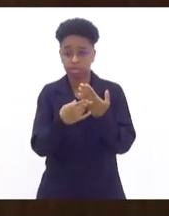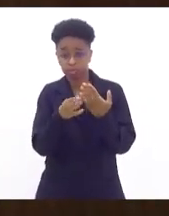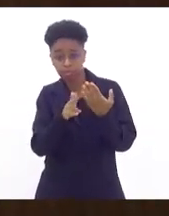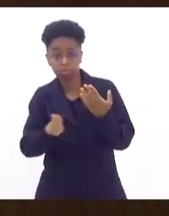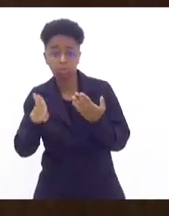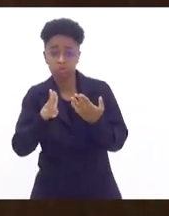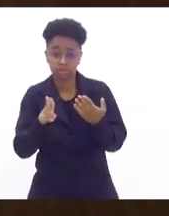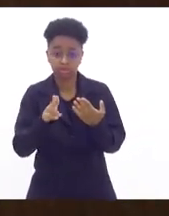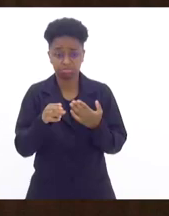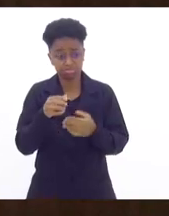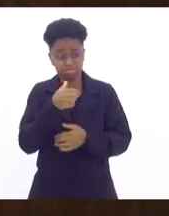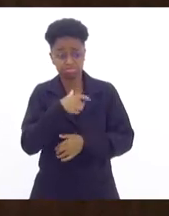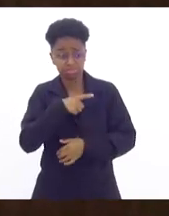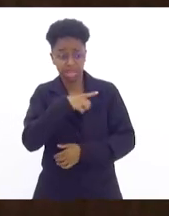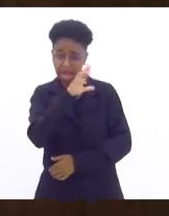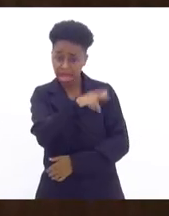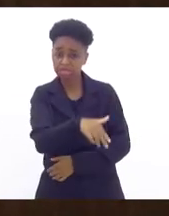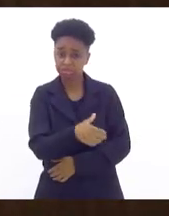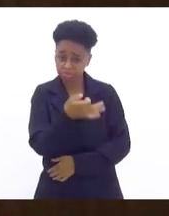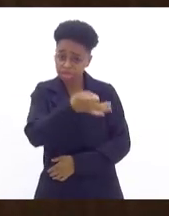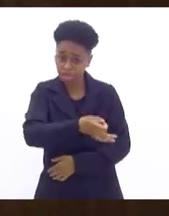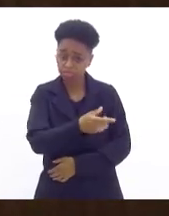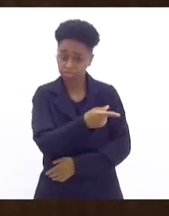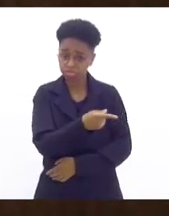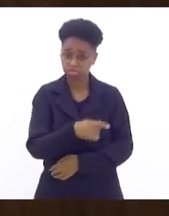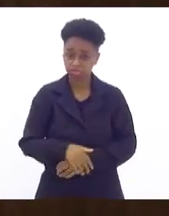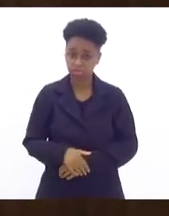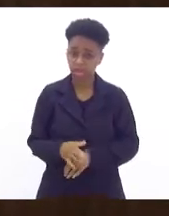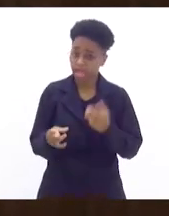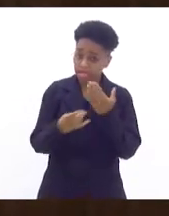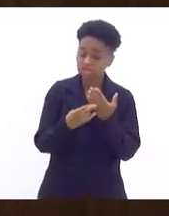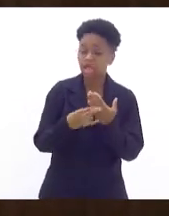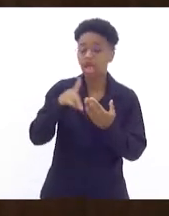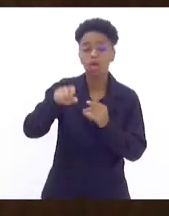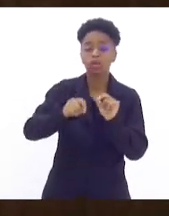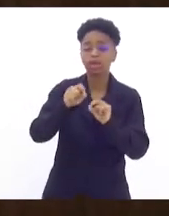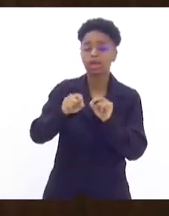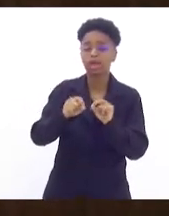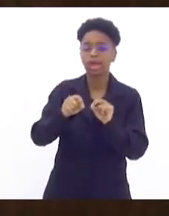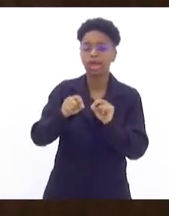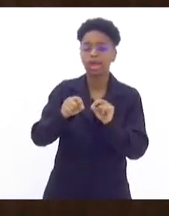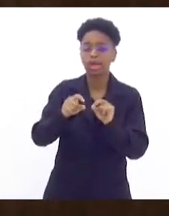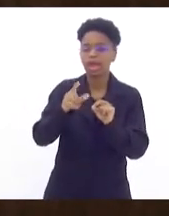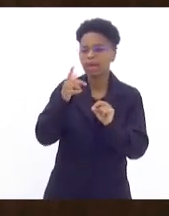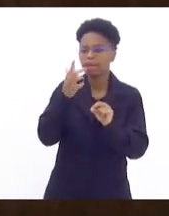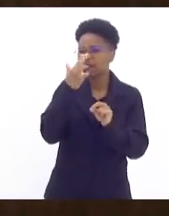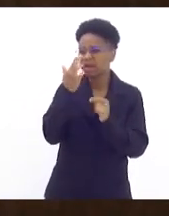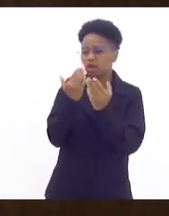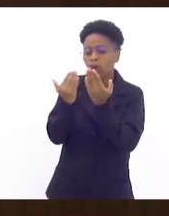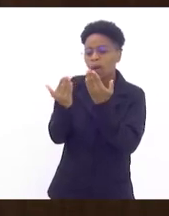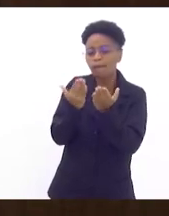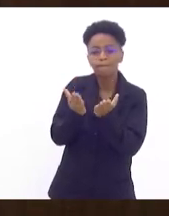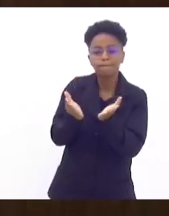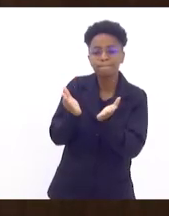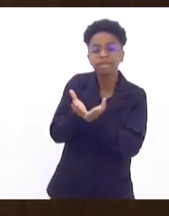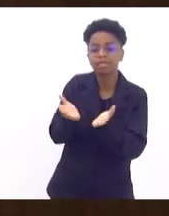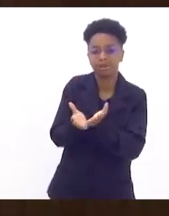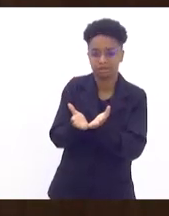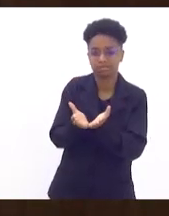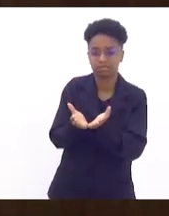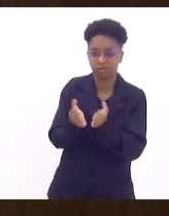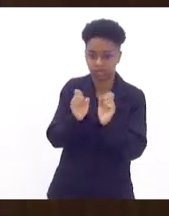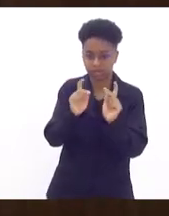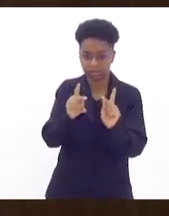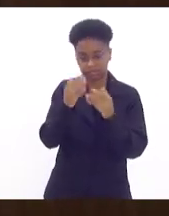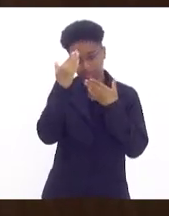tem absoluto a razão esse respeito Regimento Interno é a nossa a nossa Bíblia comportamental aqui no Parlamento